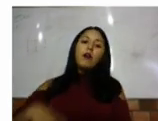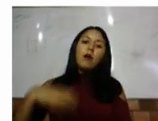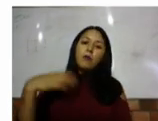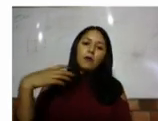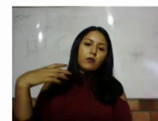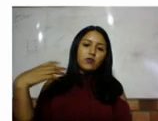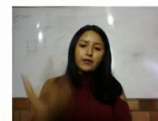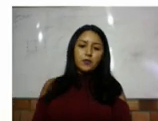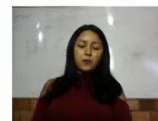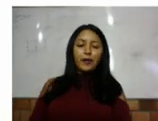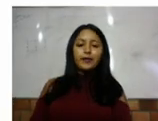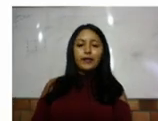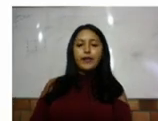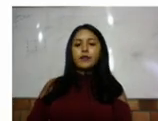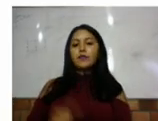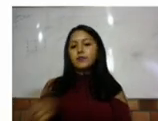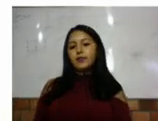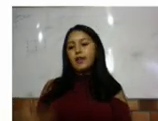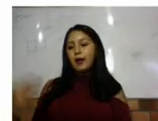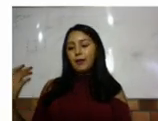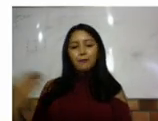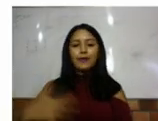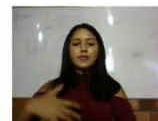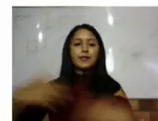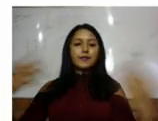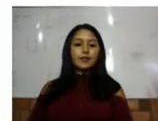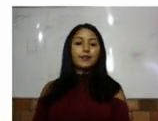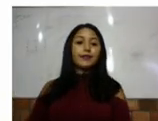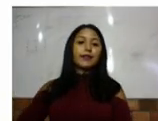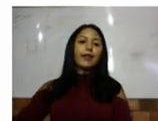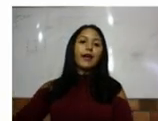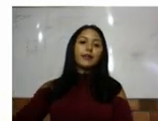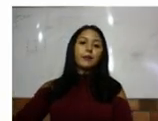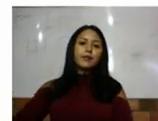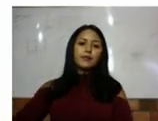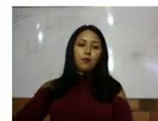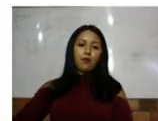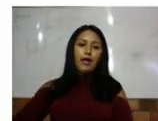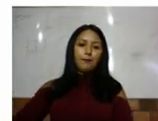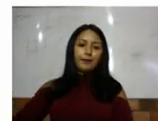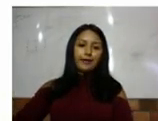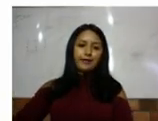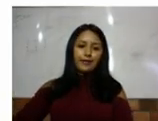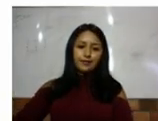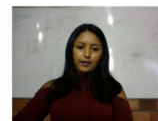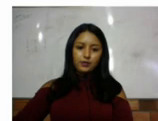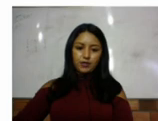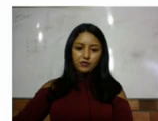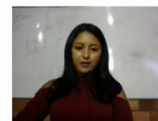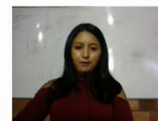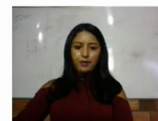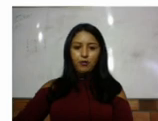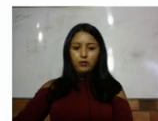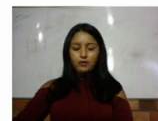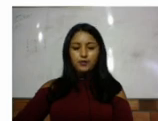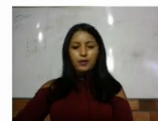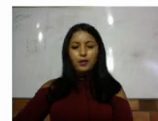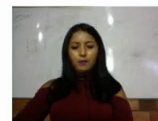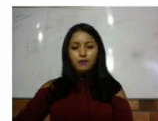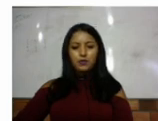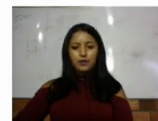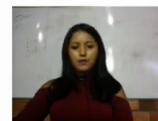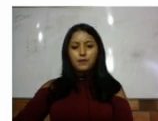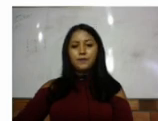e qual conjugação pertence aí você apenas precisa entender a terminação aprender isso que está de vermelho